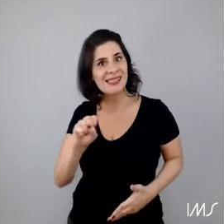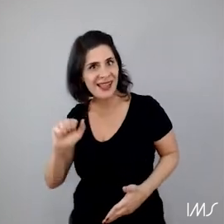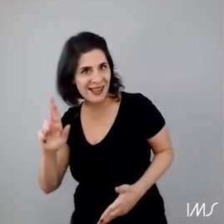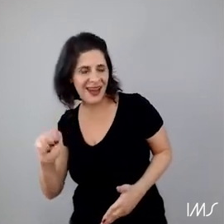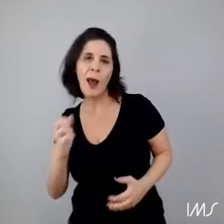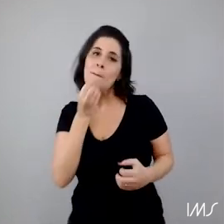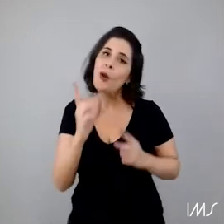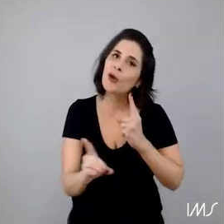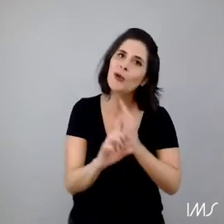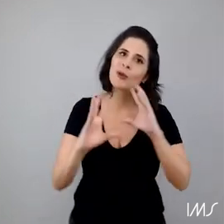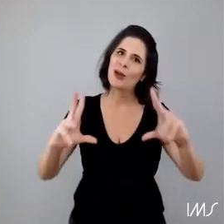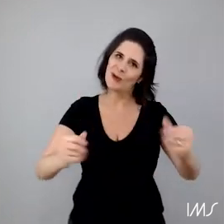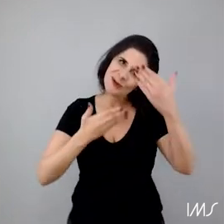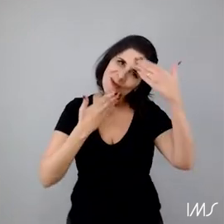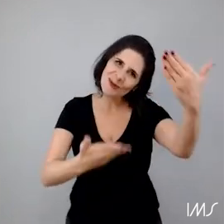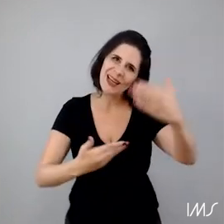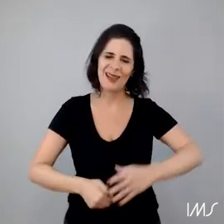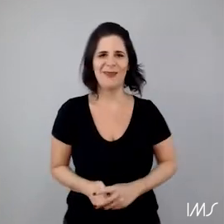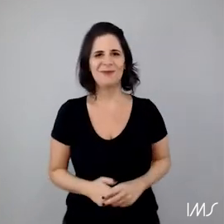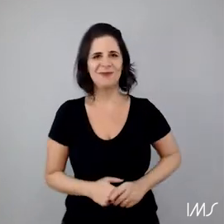para todos. Muito obrigada.